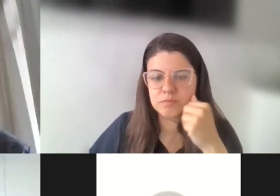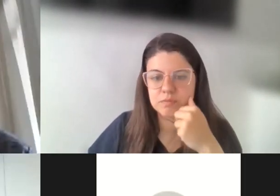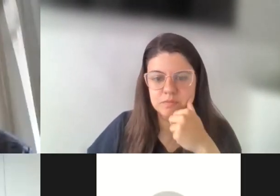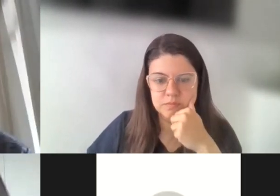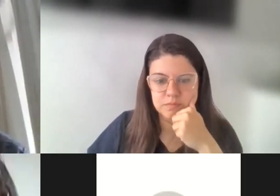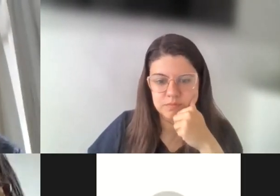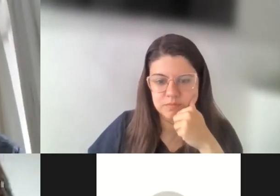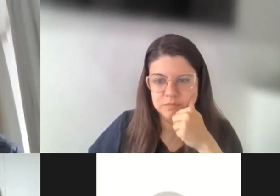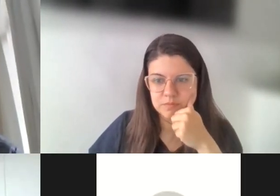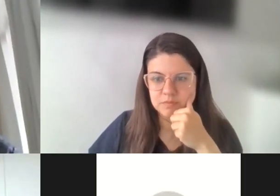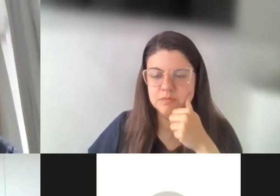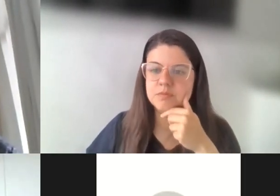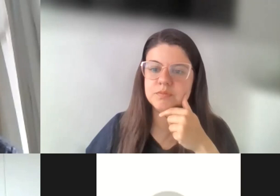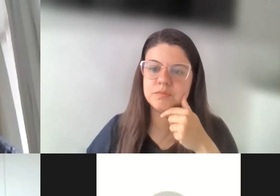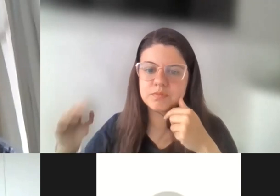Eu tinha me perdido aqui no.